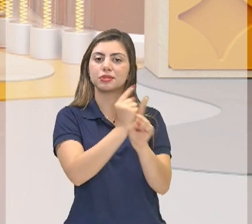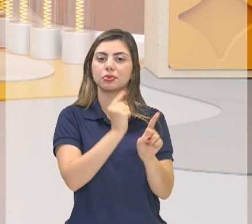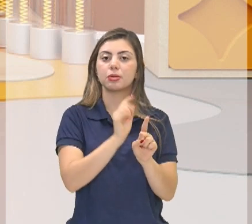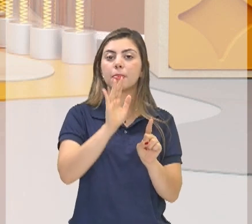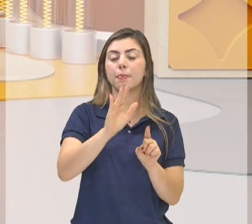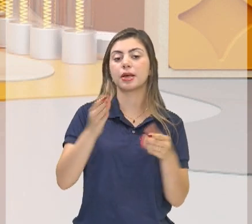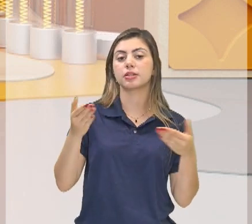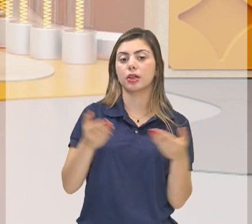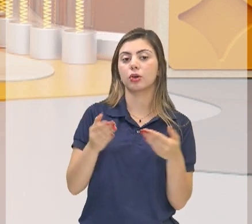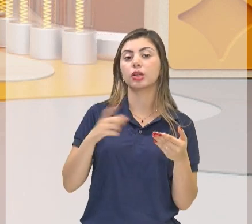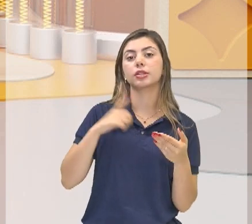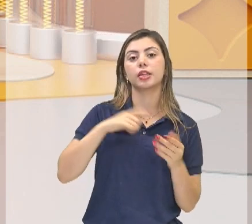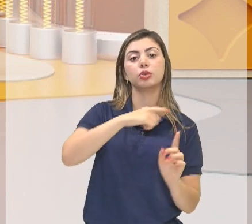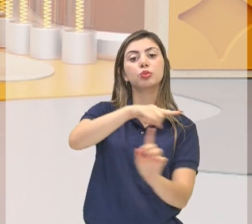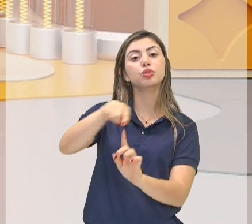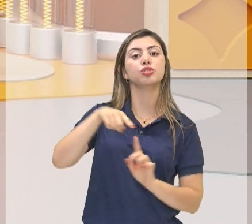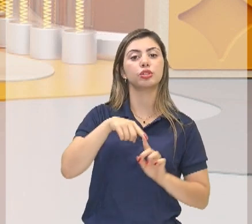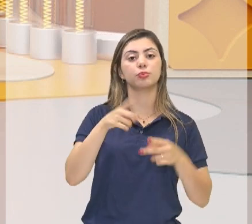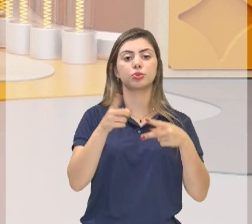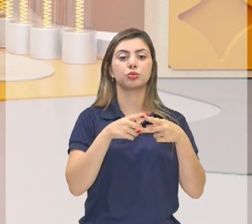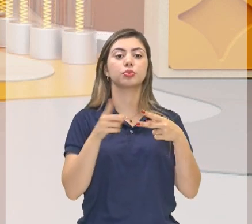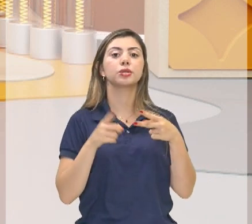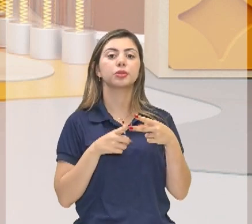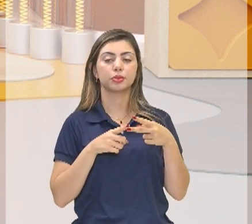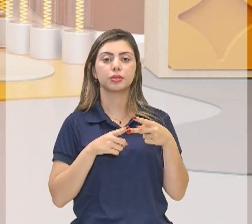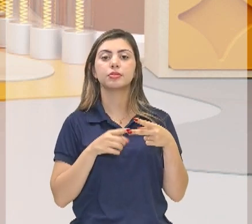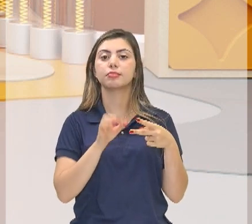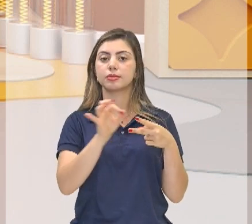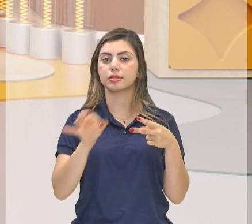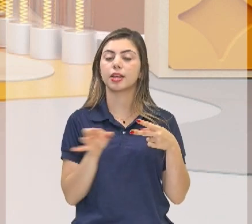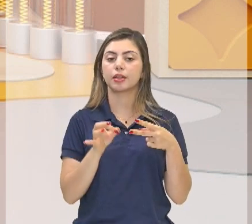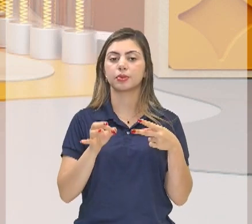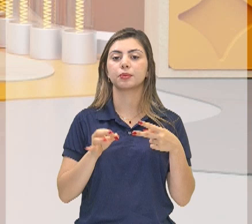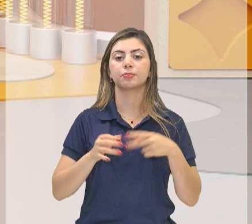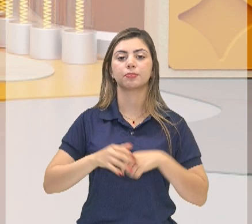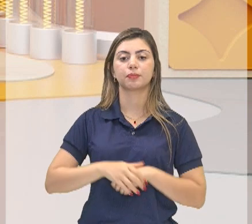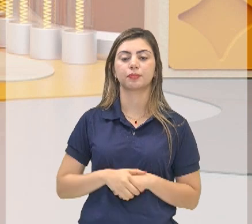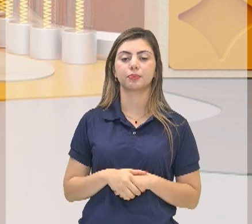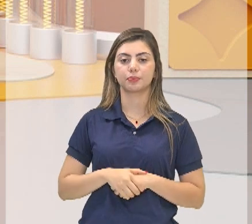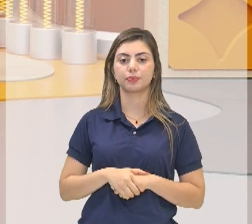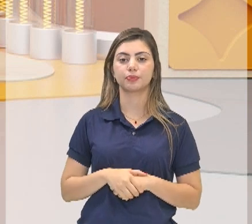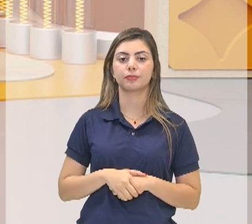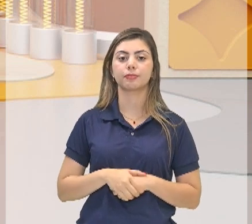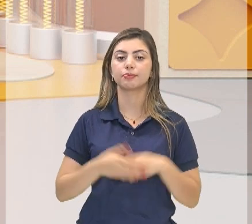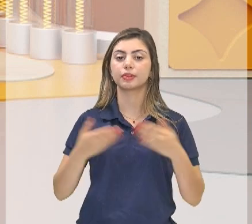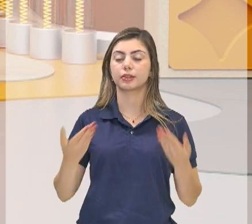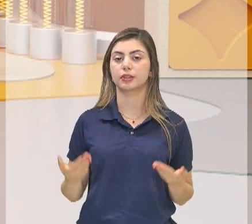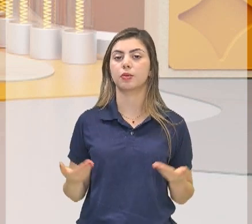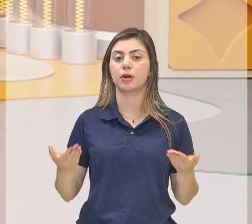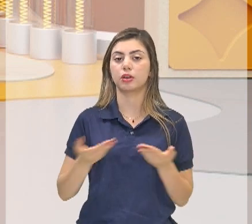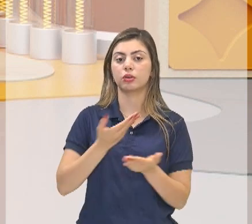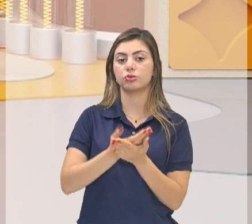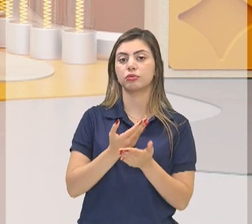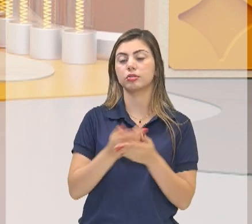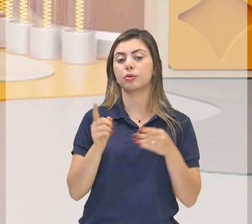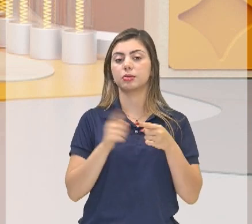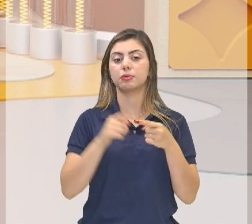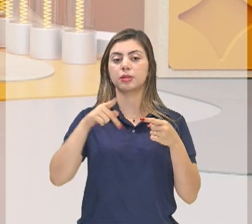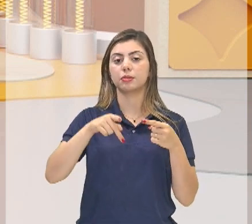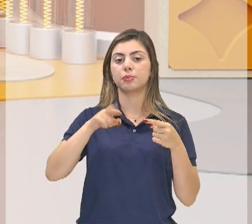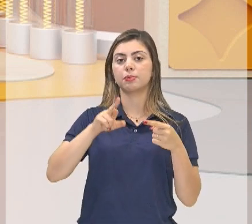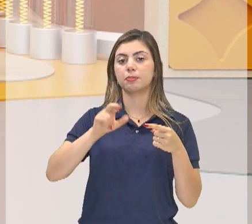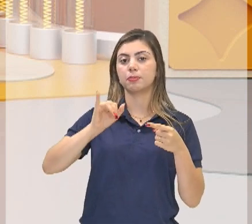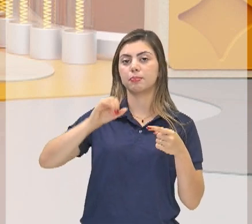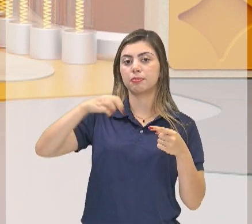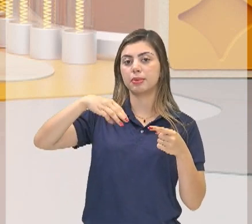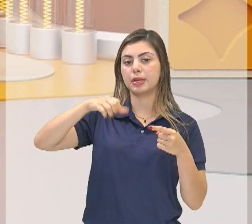agora nós vamos compreender a divisão dessas fontes. Olha só, as fontes primárias,